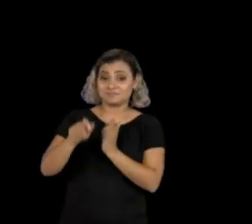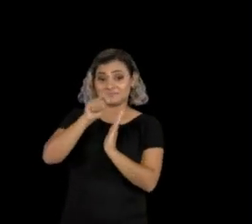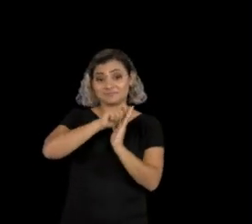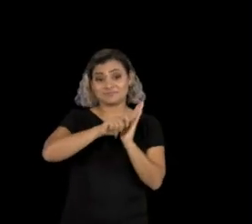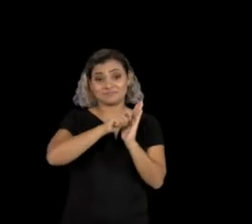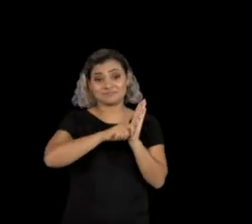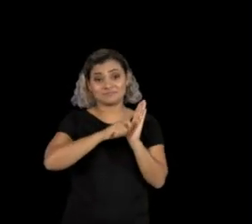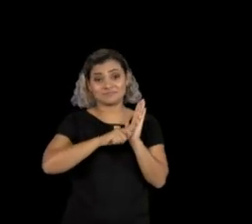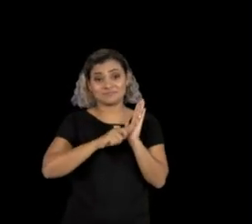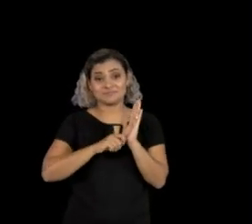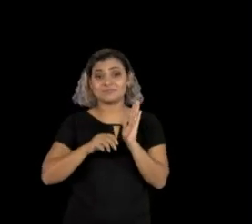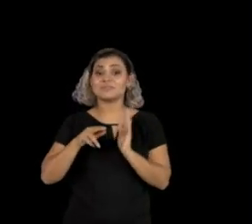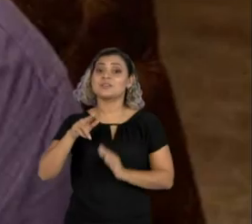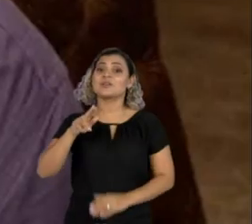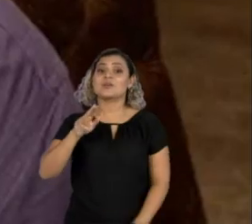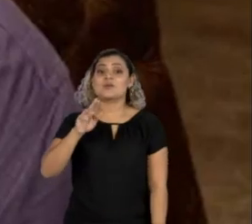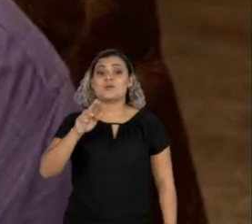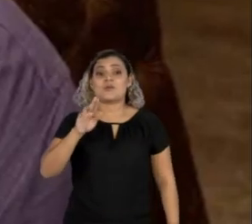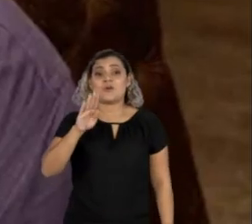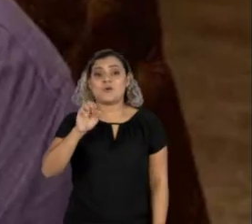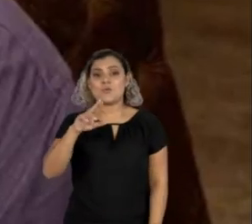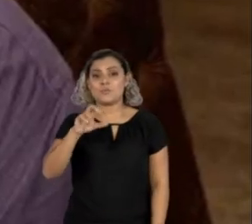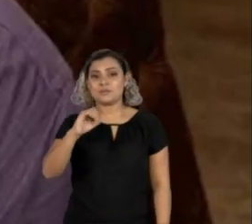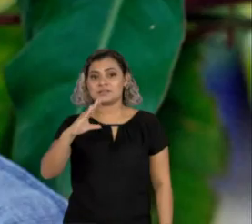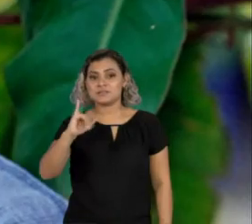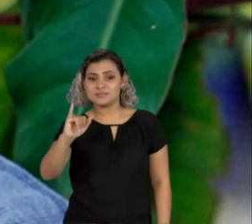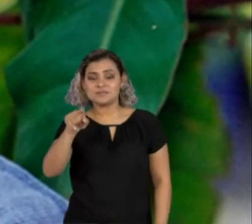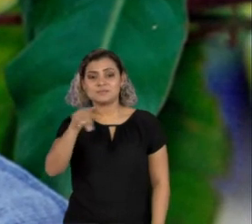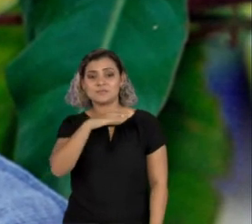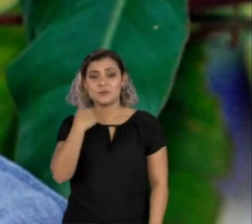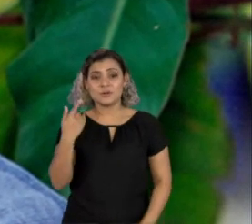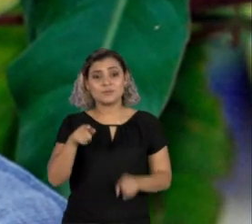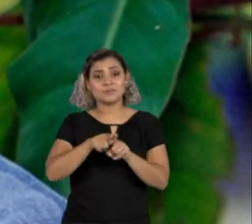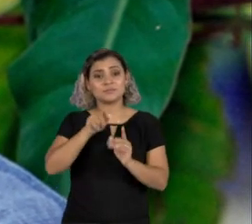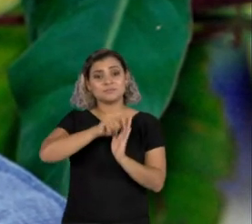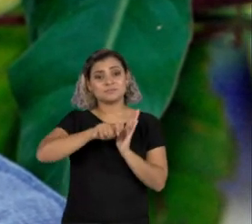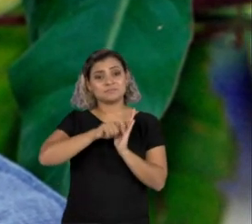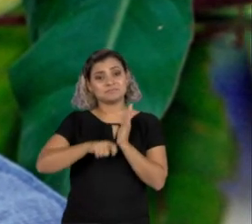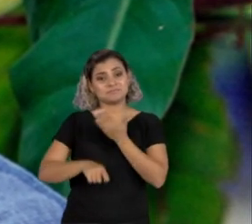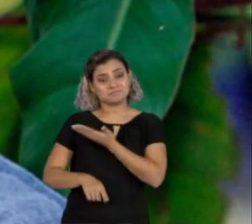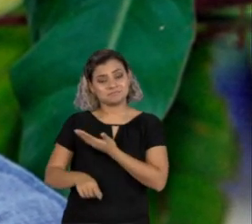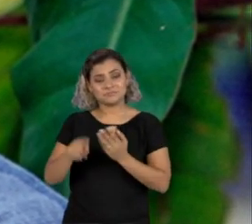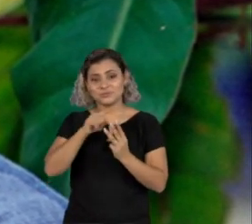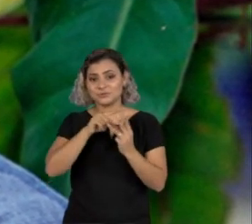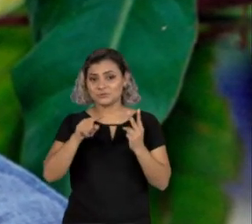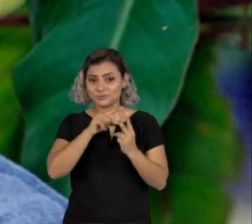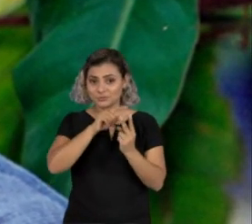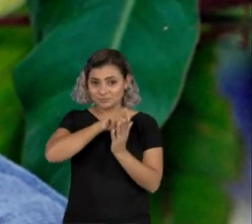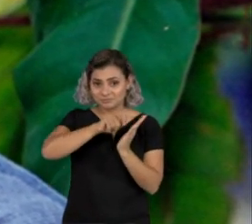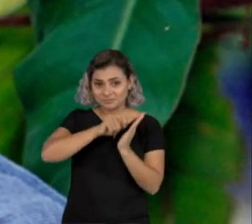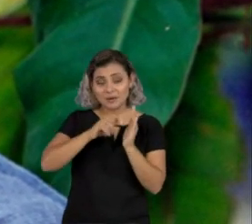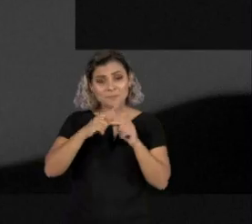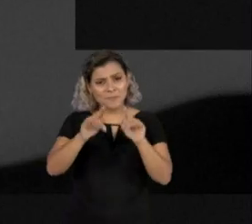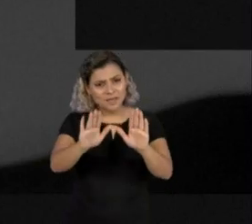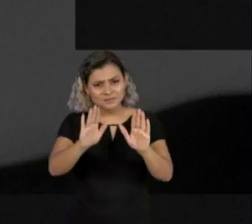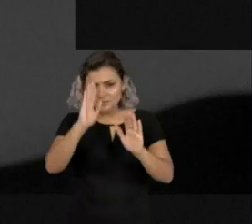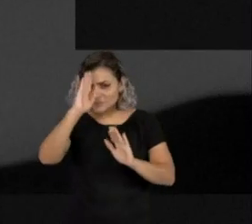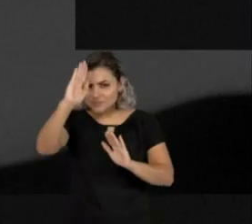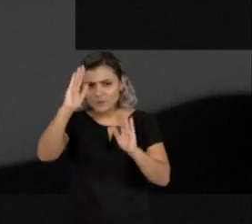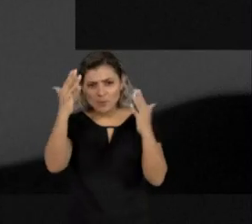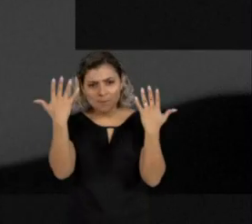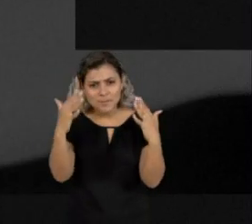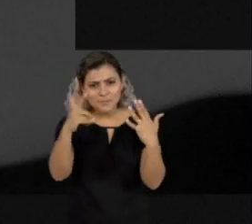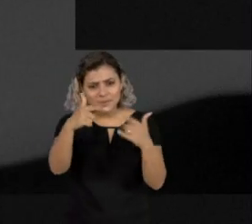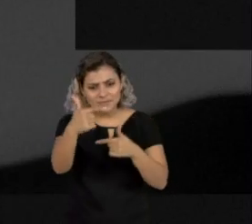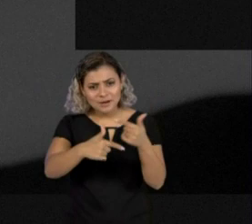querido Rubens Edvaldo Filho, que faleceu há pouco tempo, e Doc Comparato. Mas especificamente eu quero dar os parabéns pelo teu